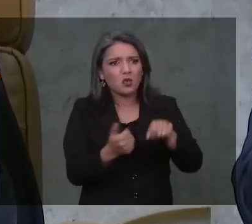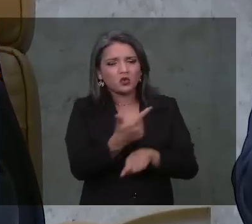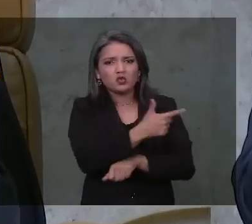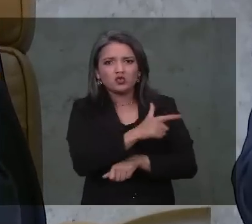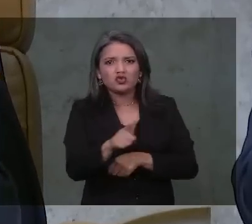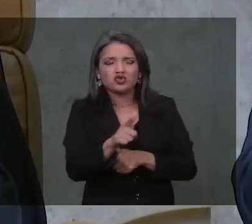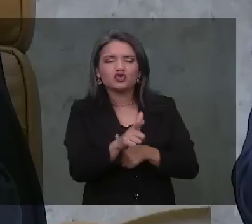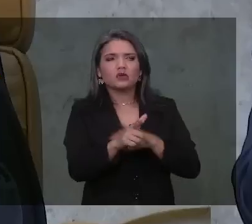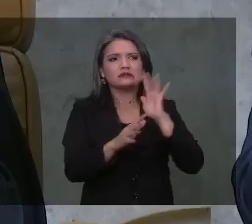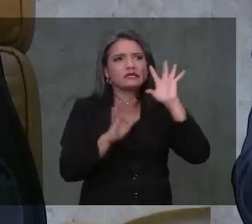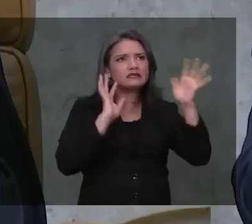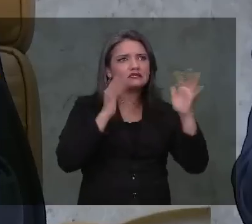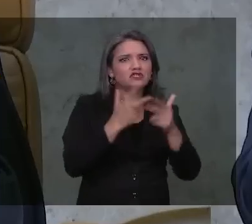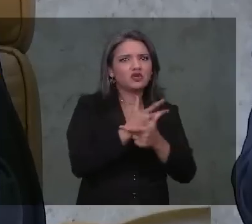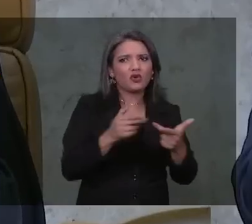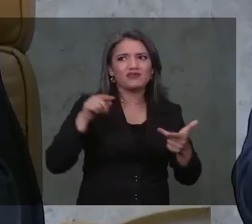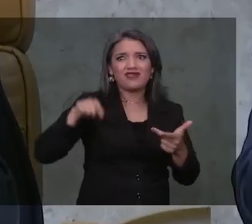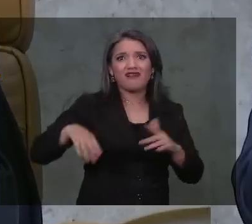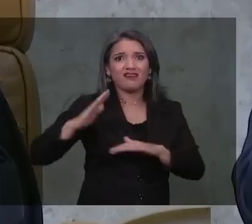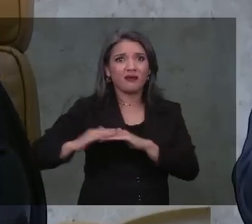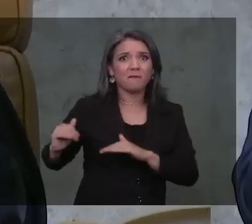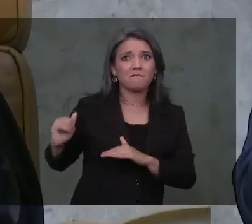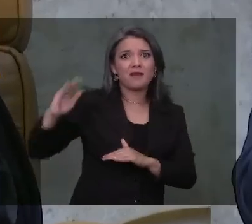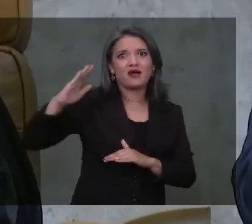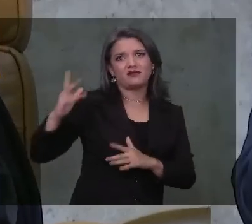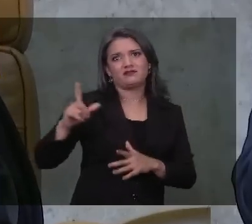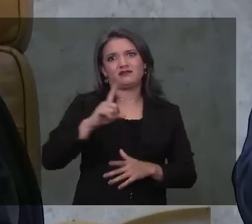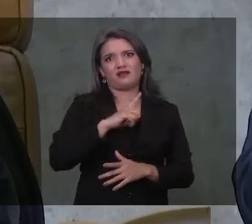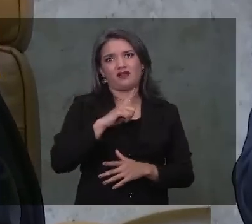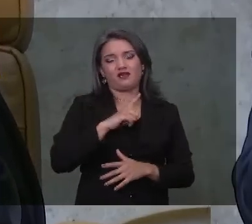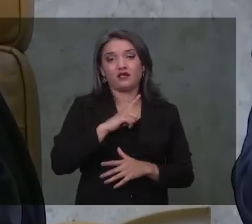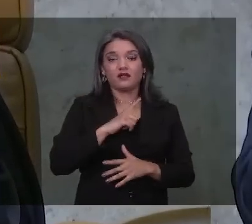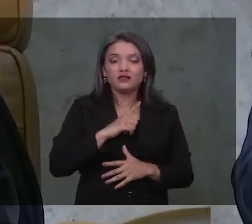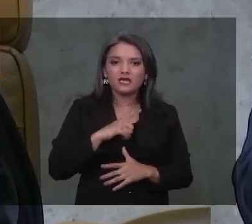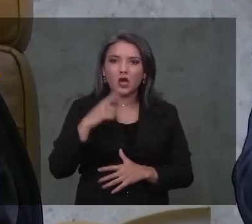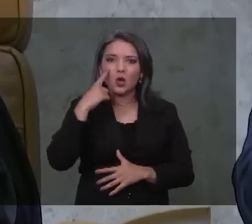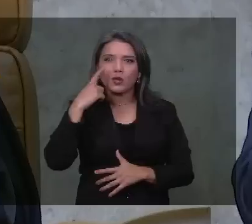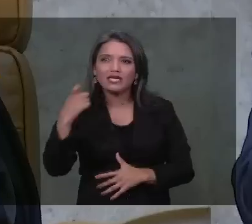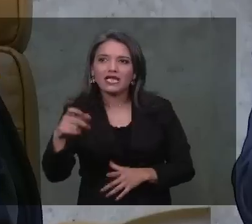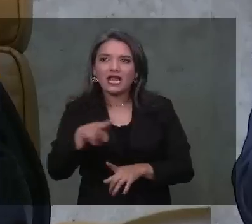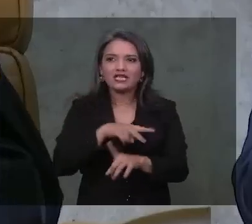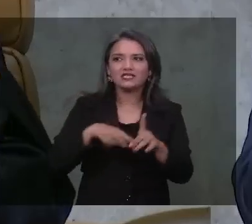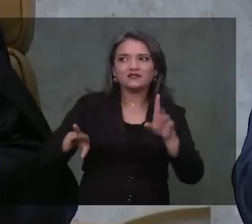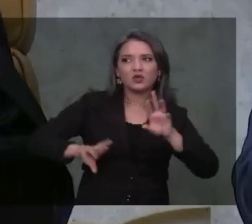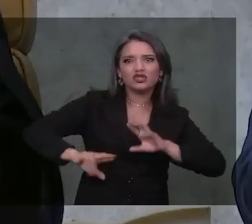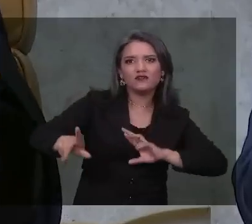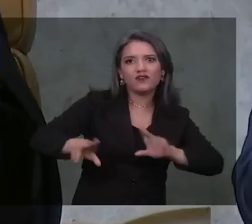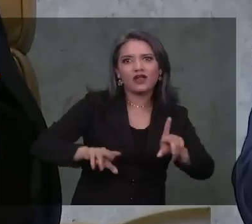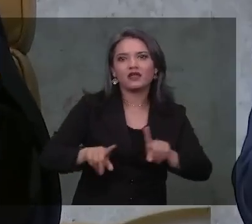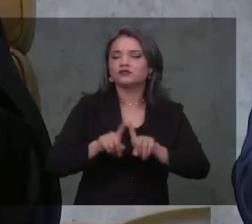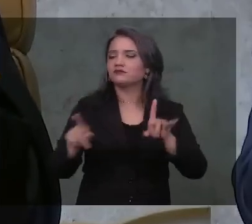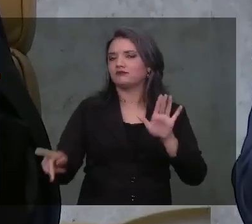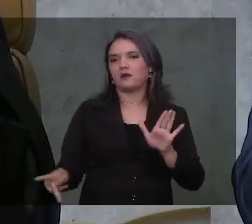divisivas da sociedade. Contrariar interesses e visões de mundo é parte inerente